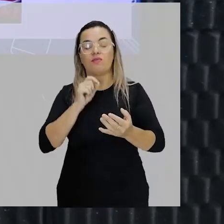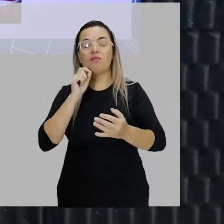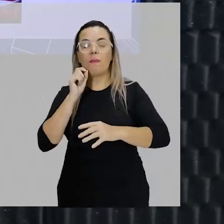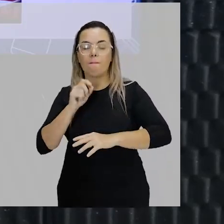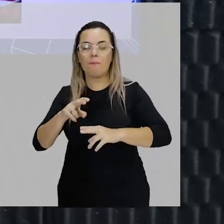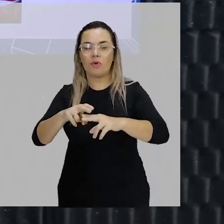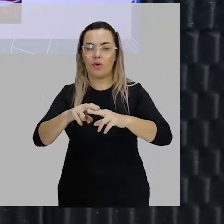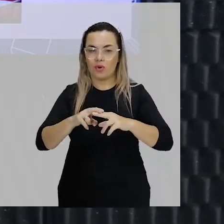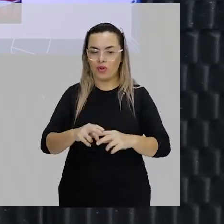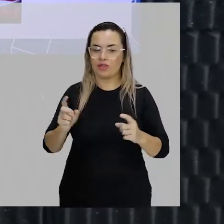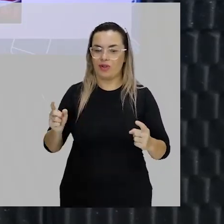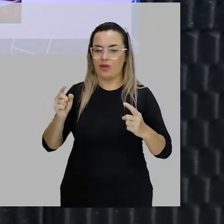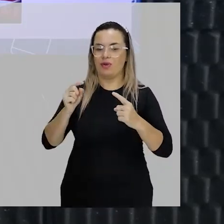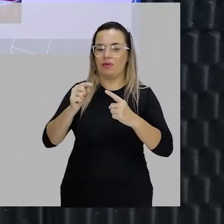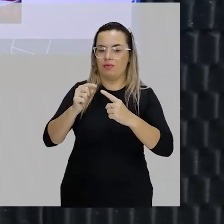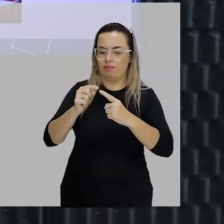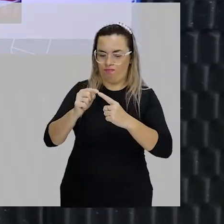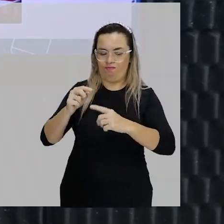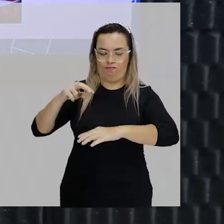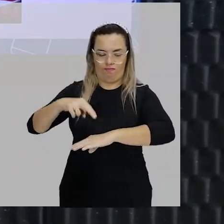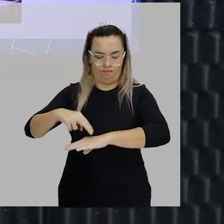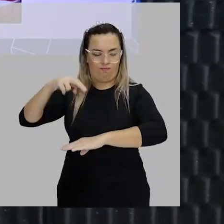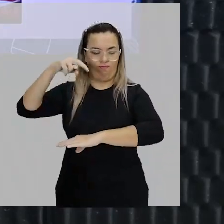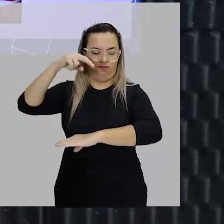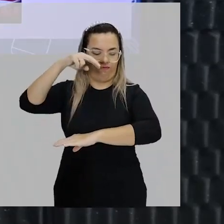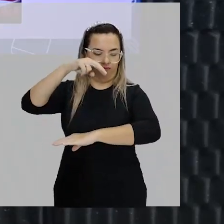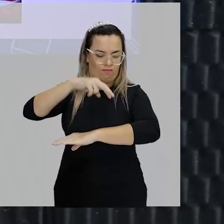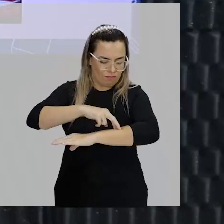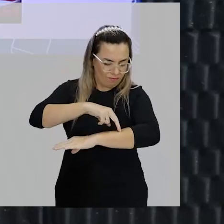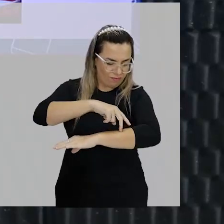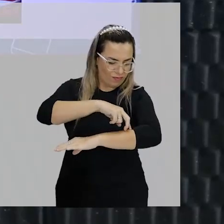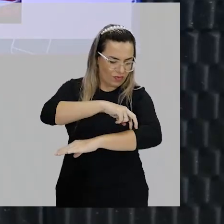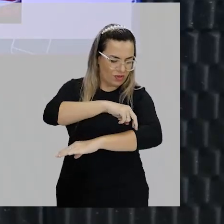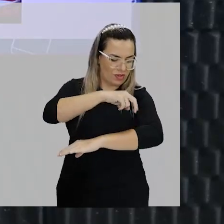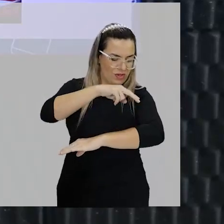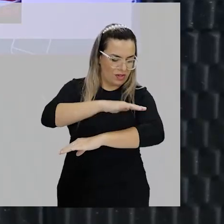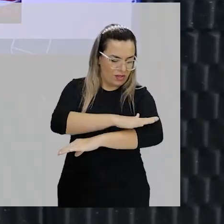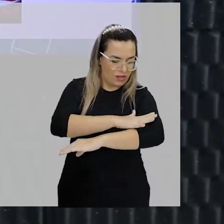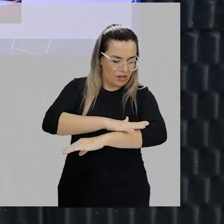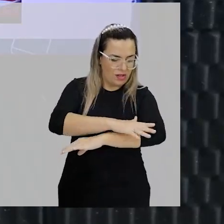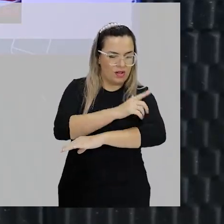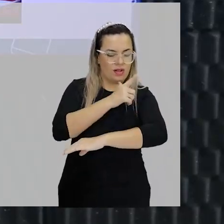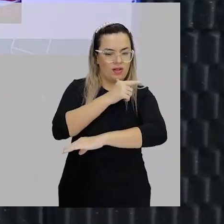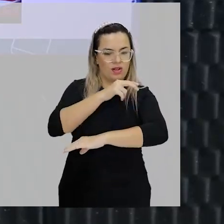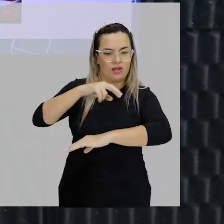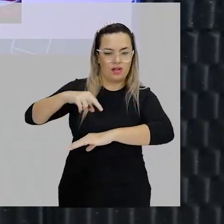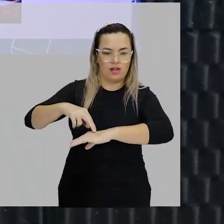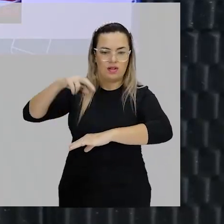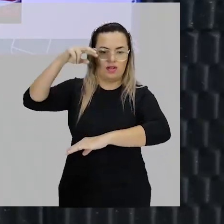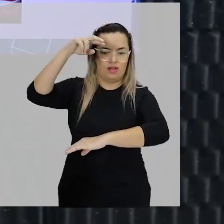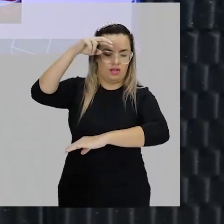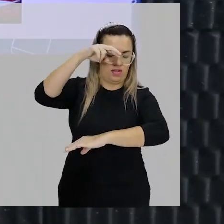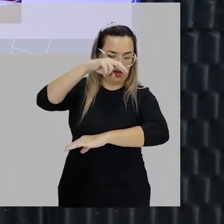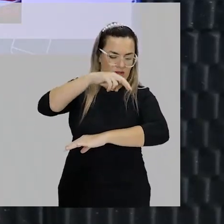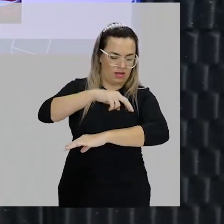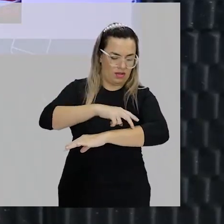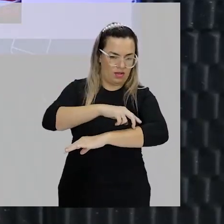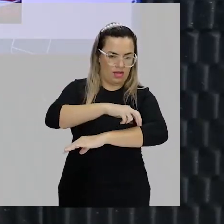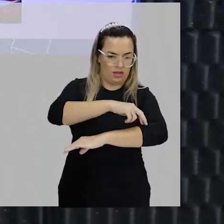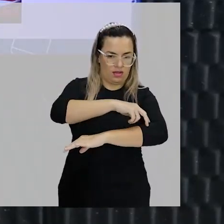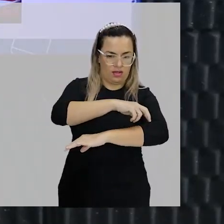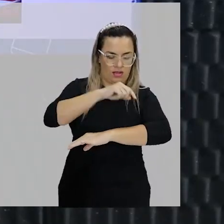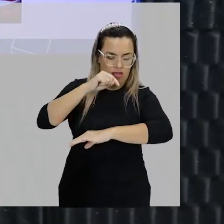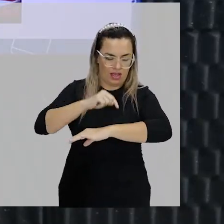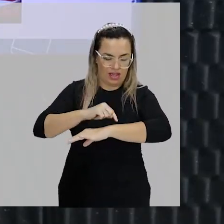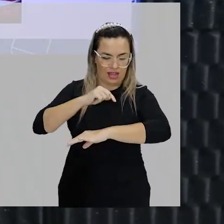fosso d'água, tá certo? Essa é a corrida com obstáculo. As barreiras da corrida com obstáculos, elas já são barreiras mais